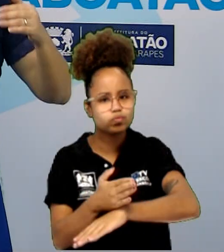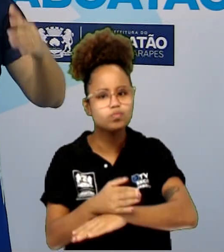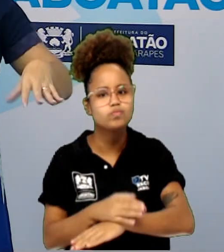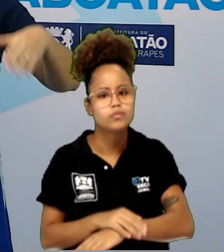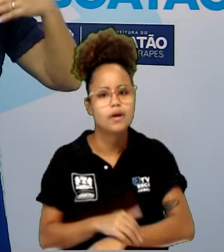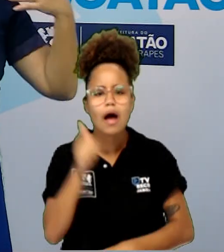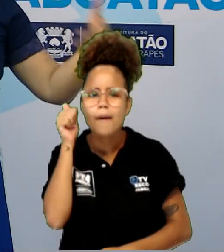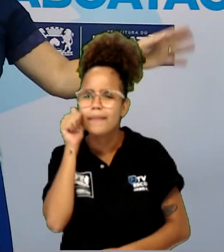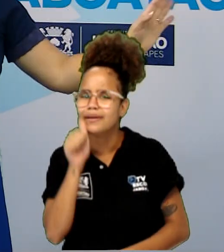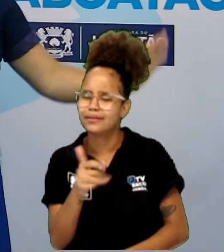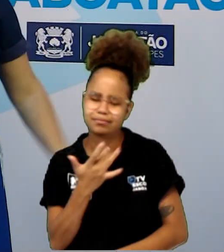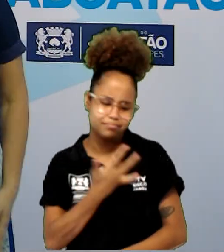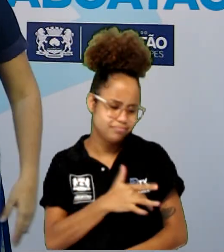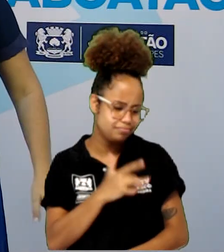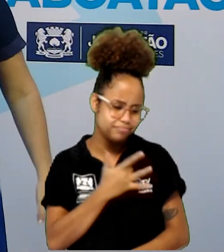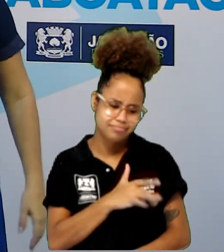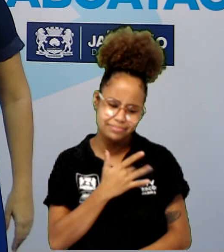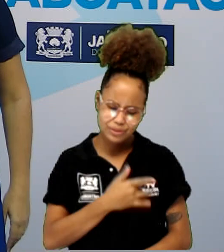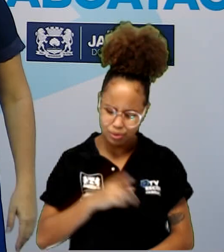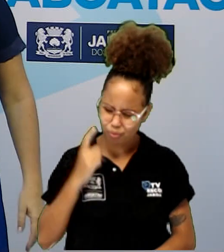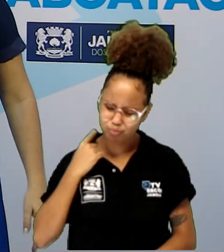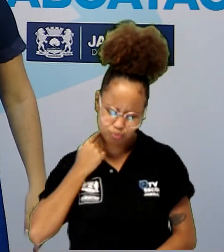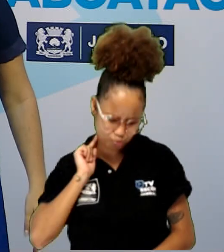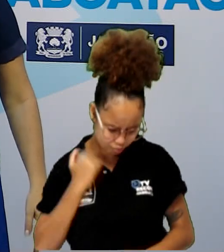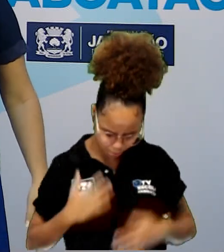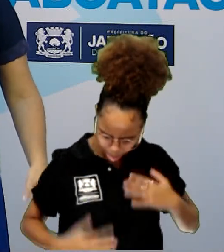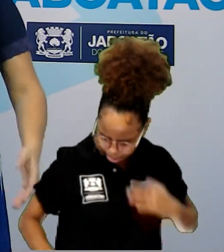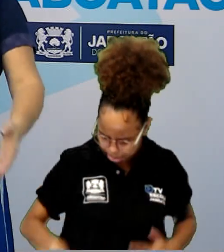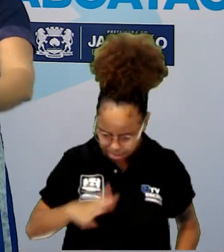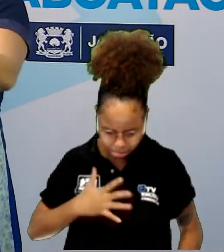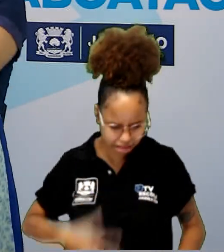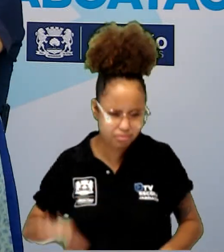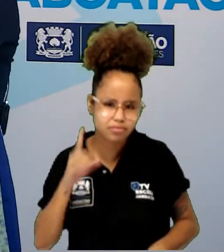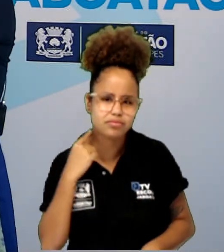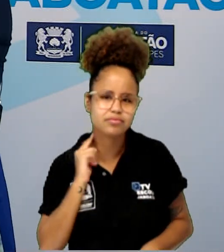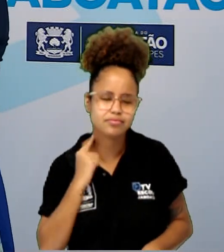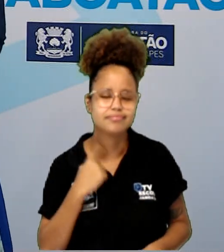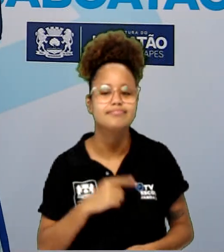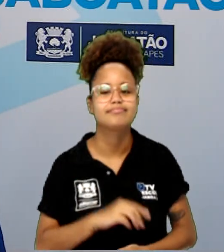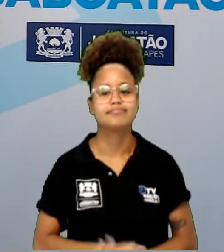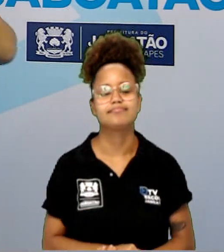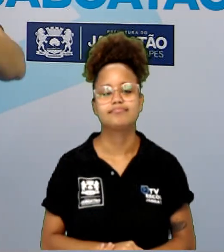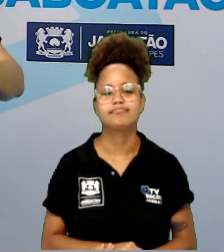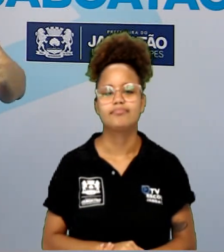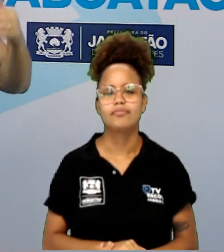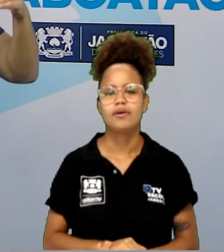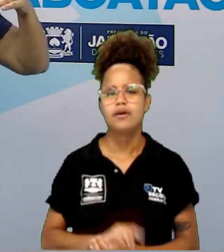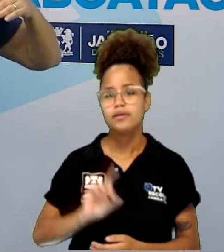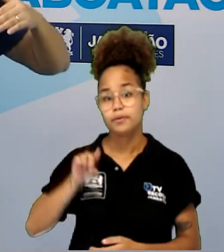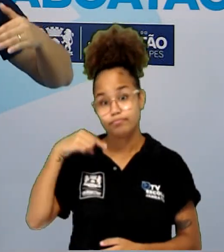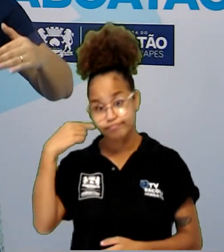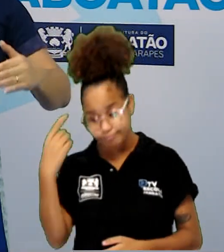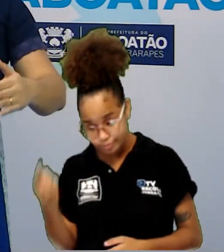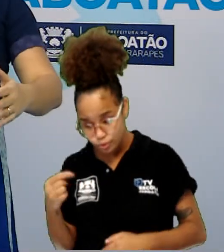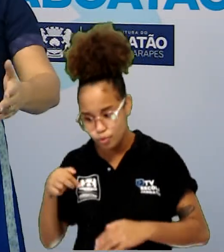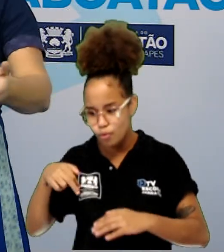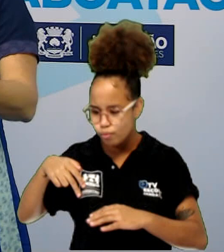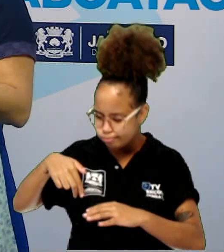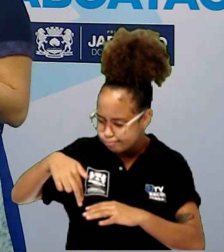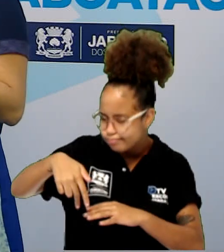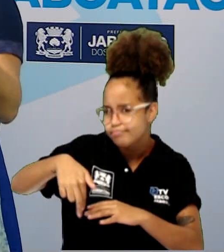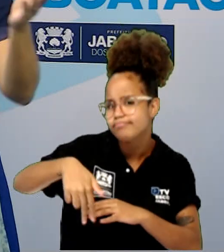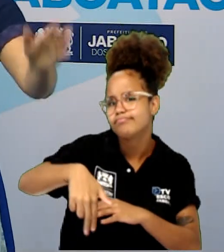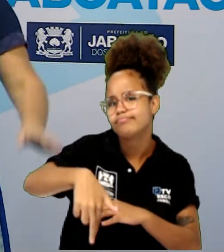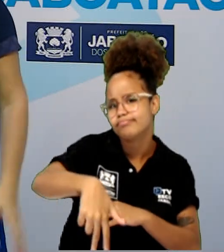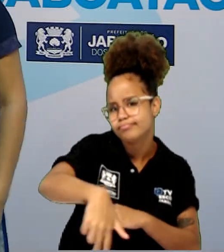Valentina, coitada, estava lá toda melecada de tomate no chão. Estava lá embaixo ainda, descendo a montanha,